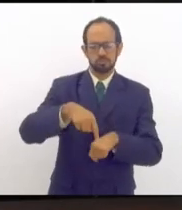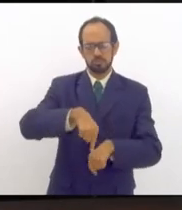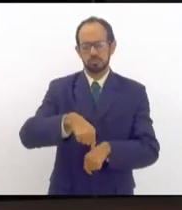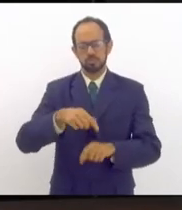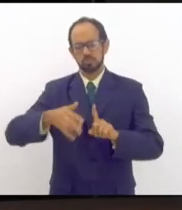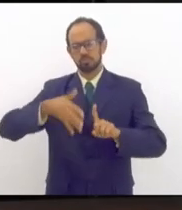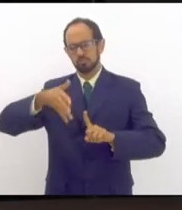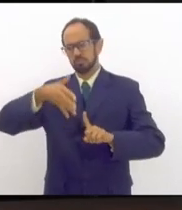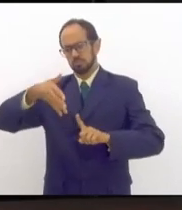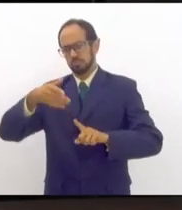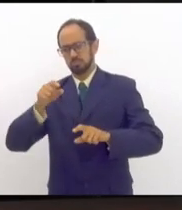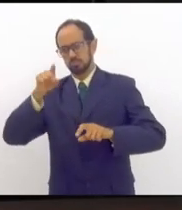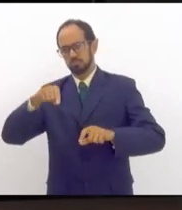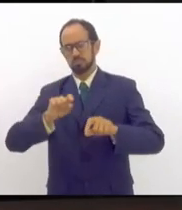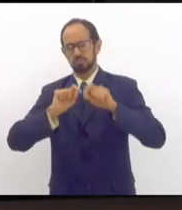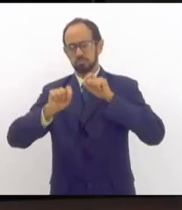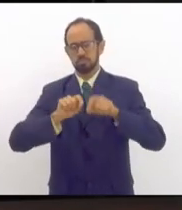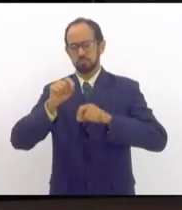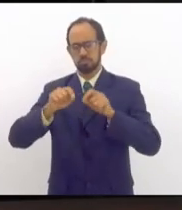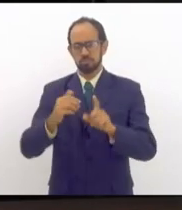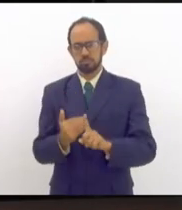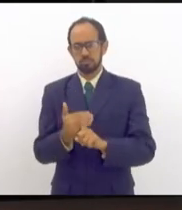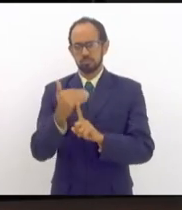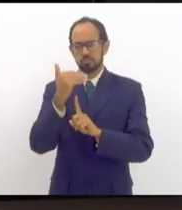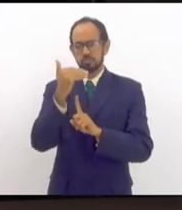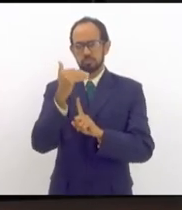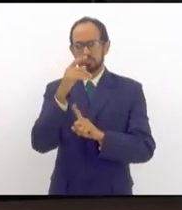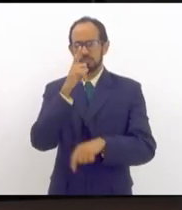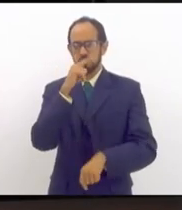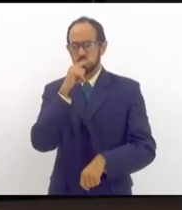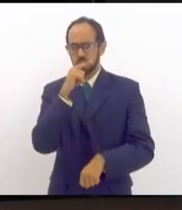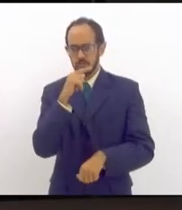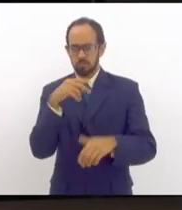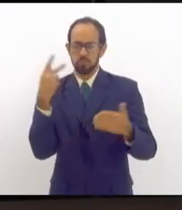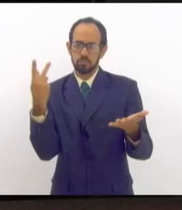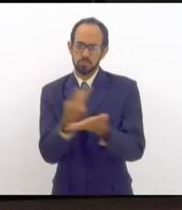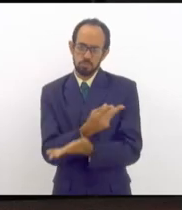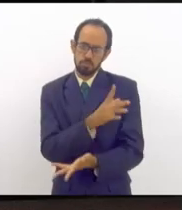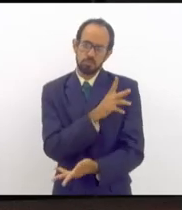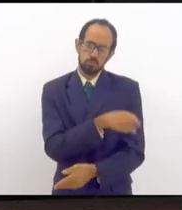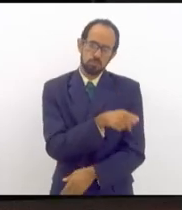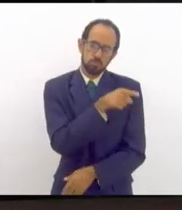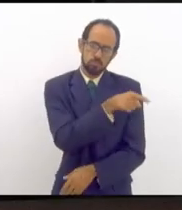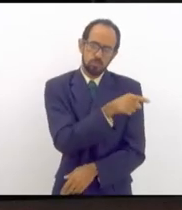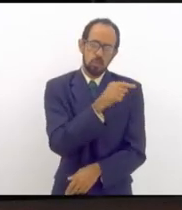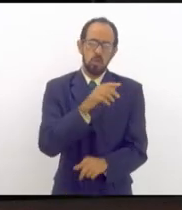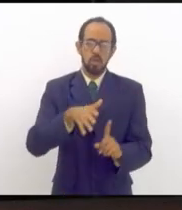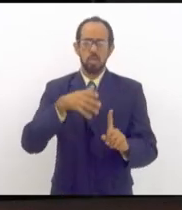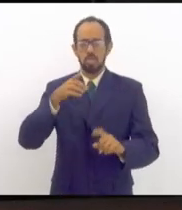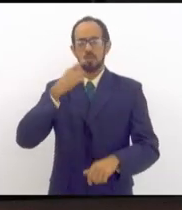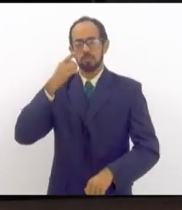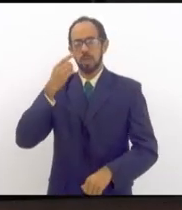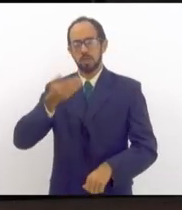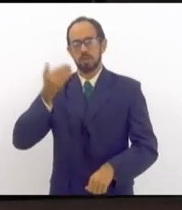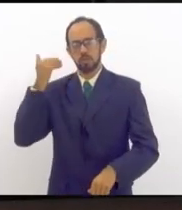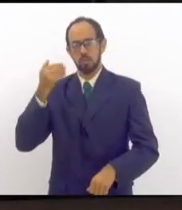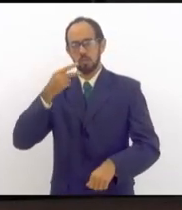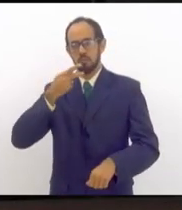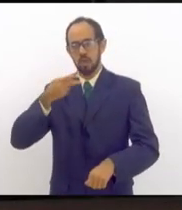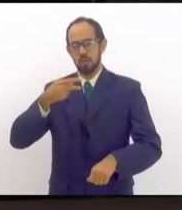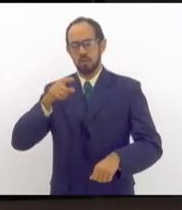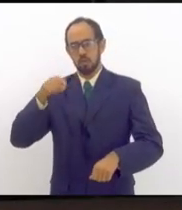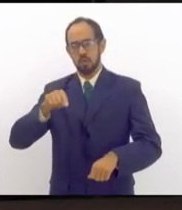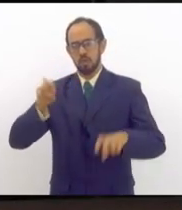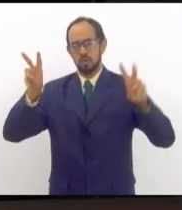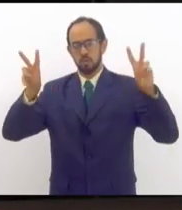é a questão dos alagamentos enchentes que conforme foi colocada aqui pela deputada anterior é um tema